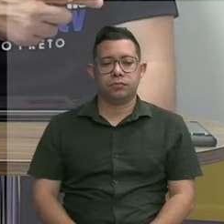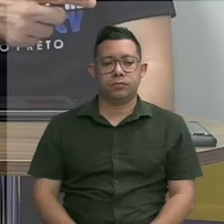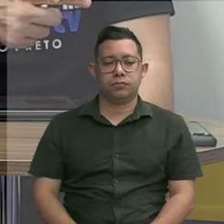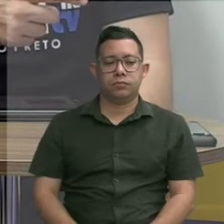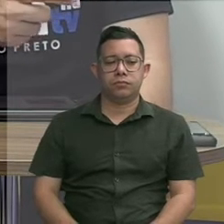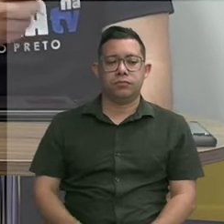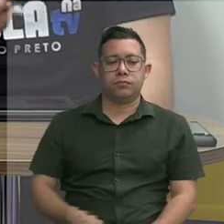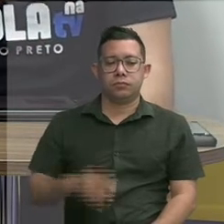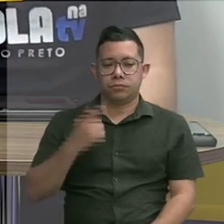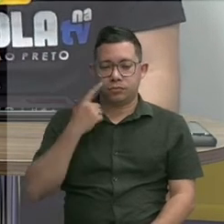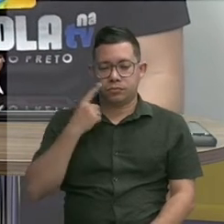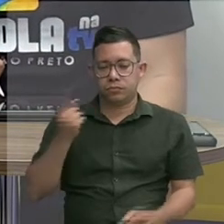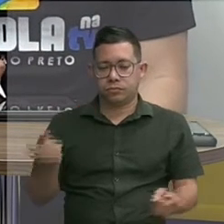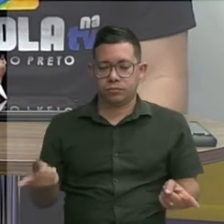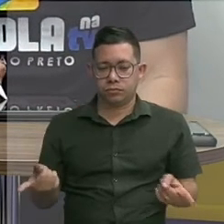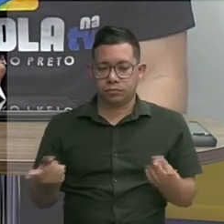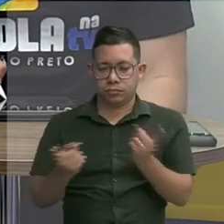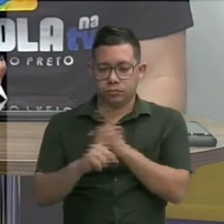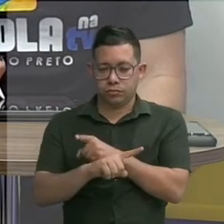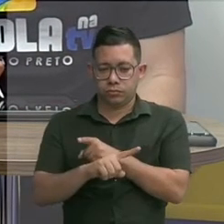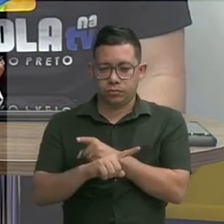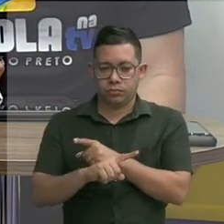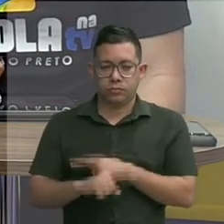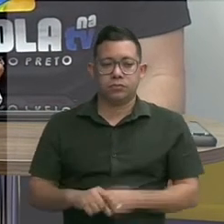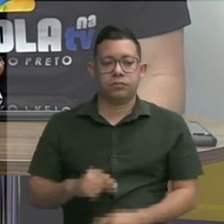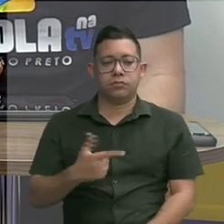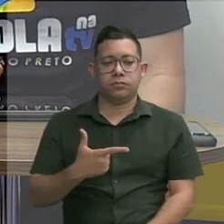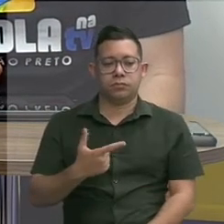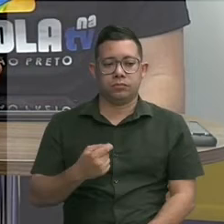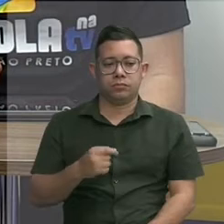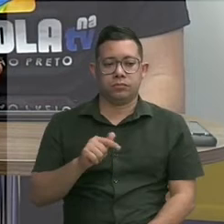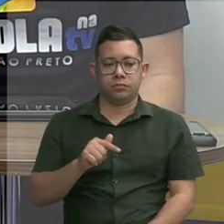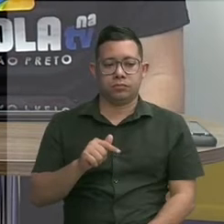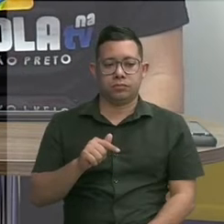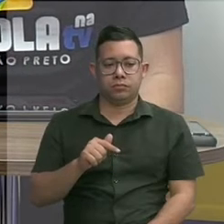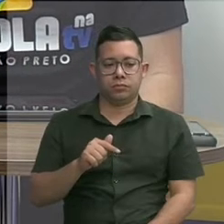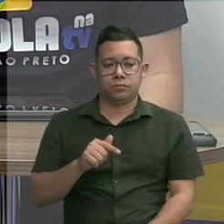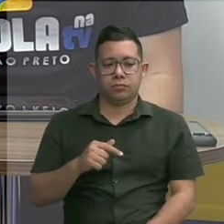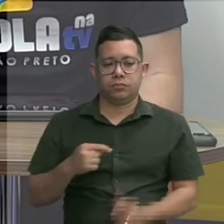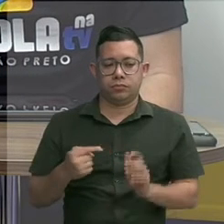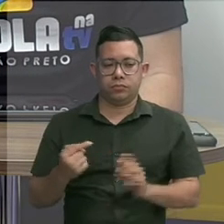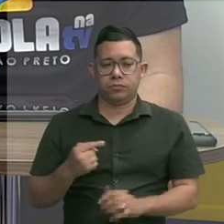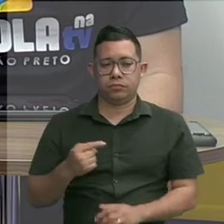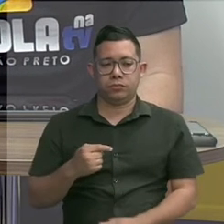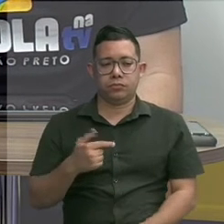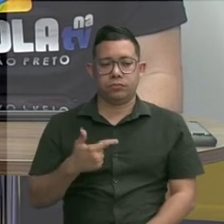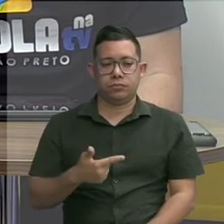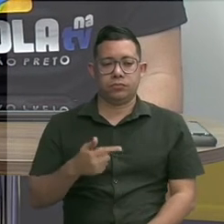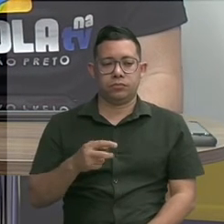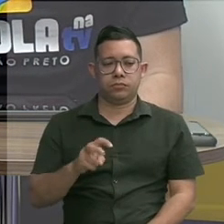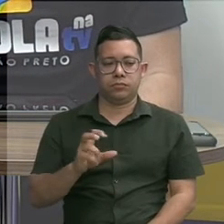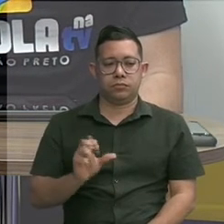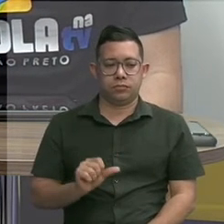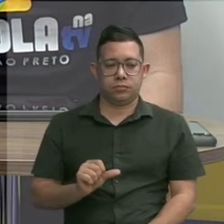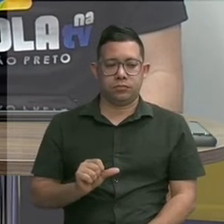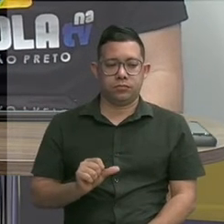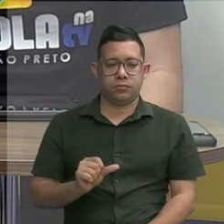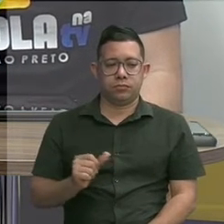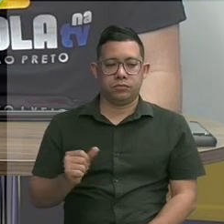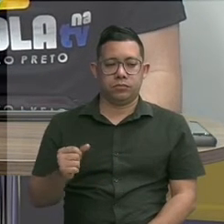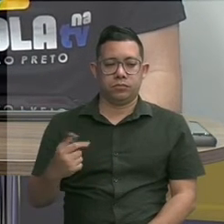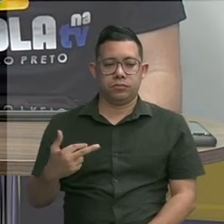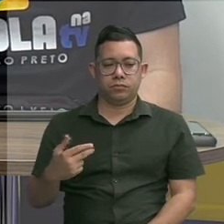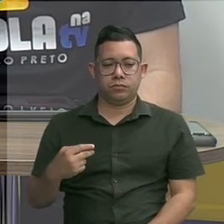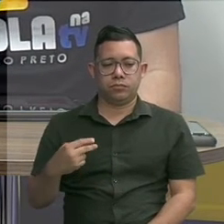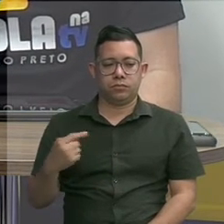outro lado subtraindo o 207 então vai ficar 207 - 256